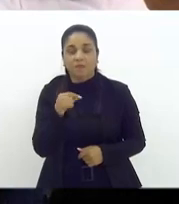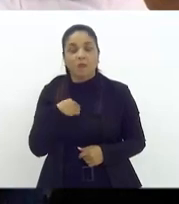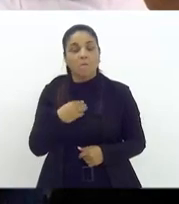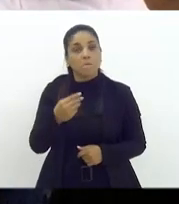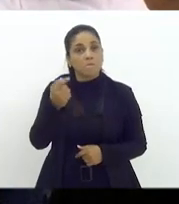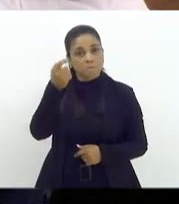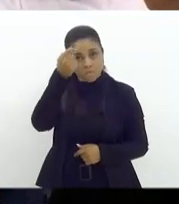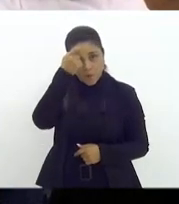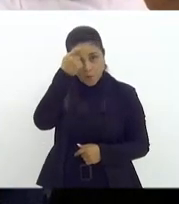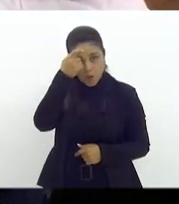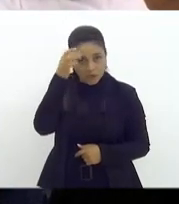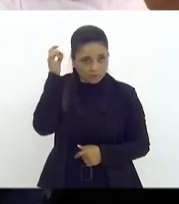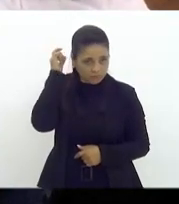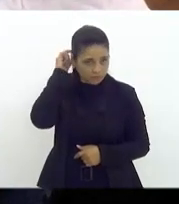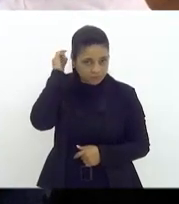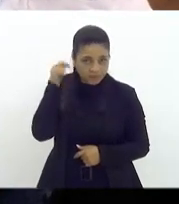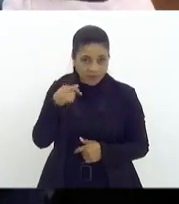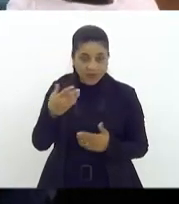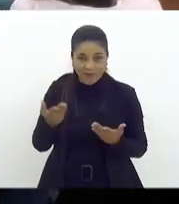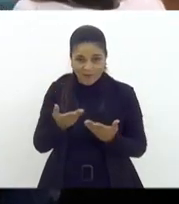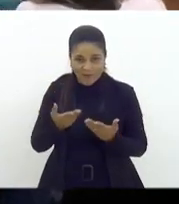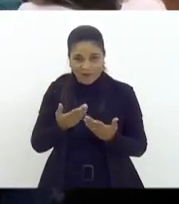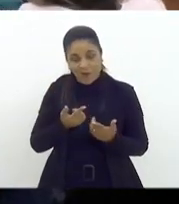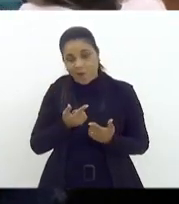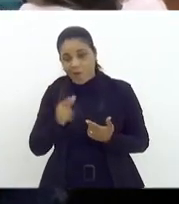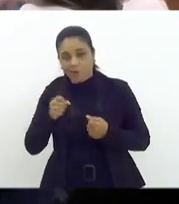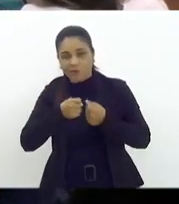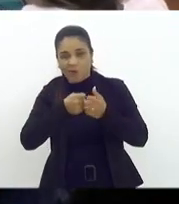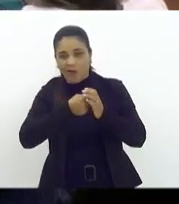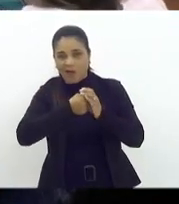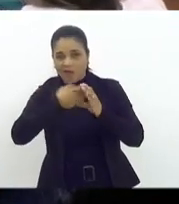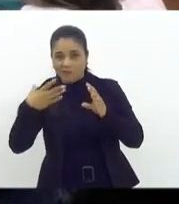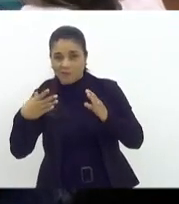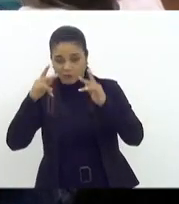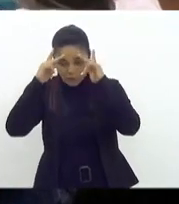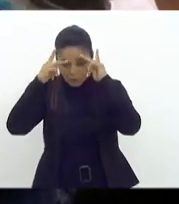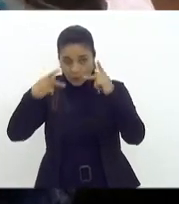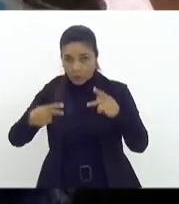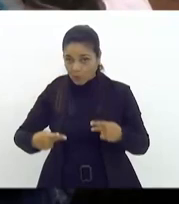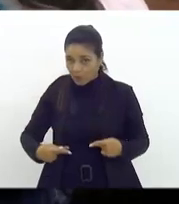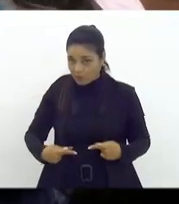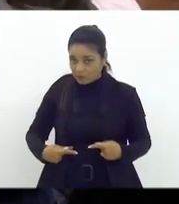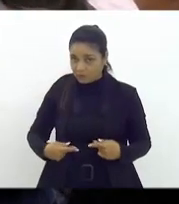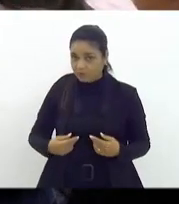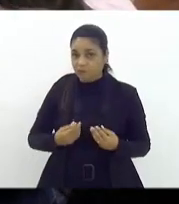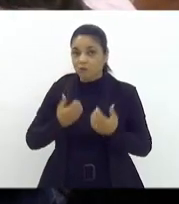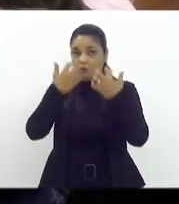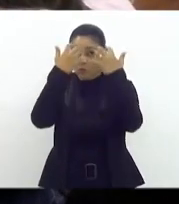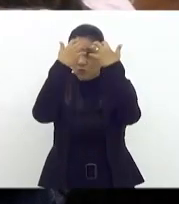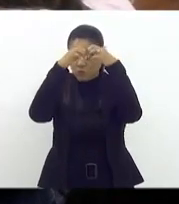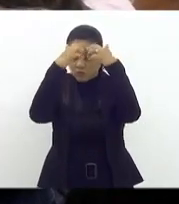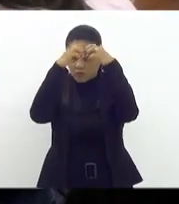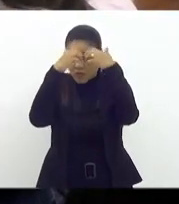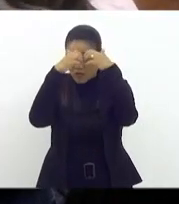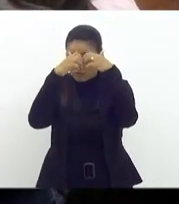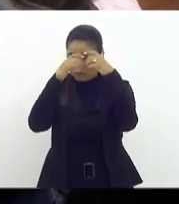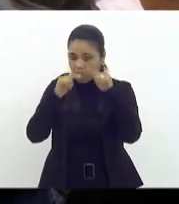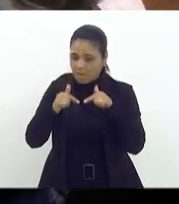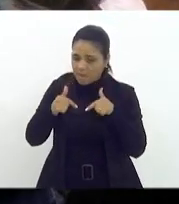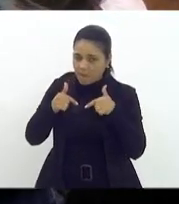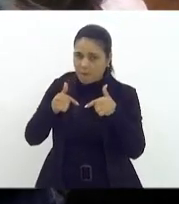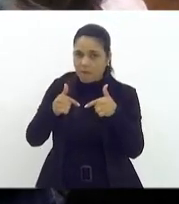memória e agora eu vou falar outro aspecto que é humano é assim que funciona o cérebro humano